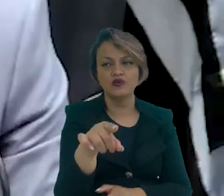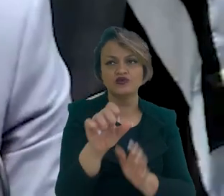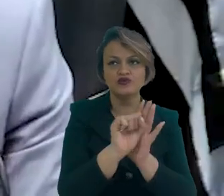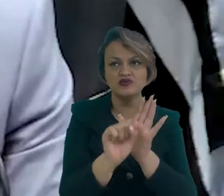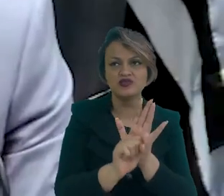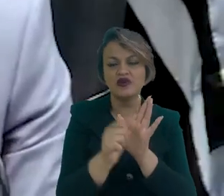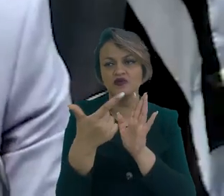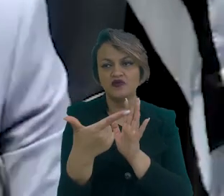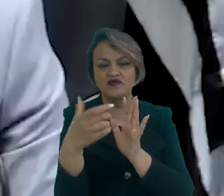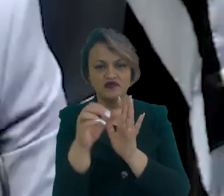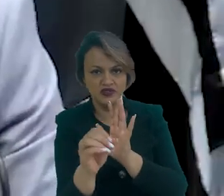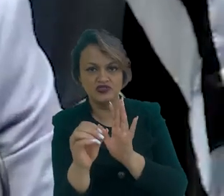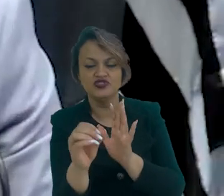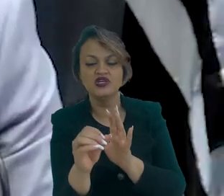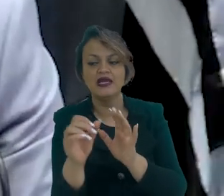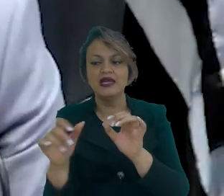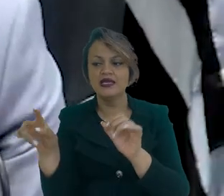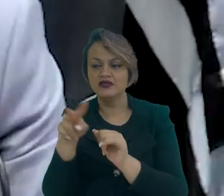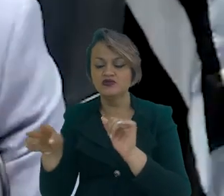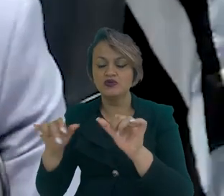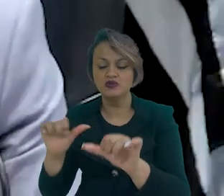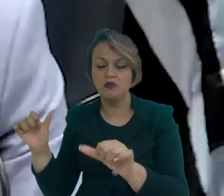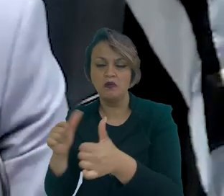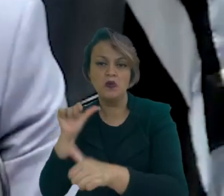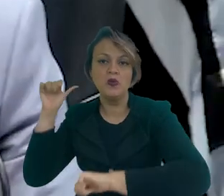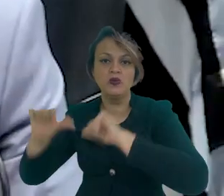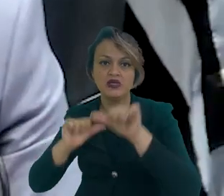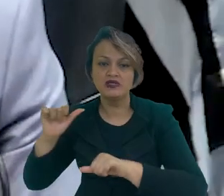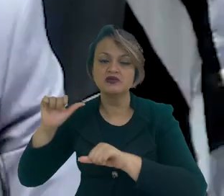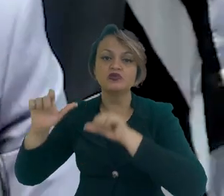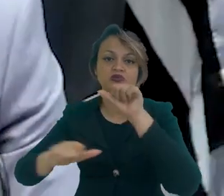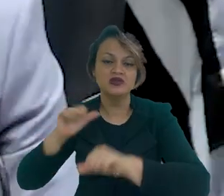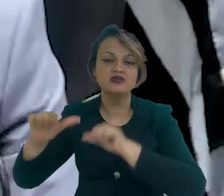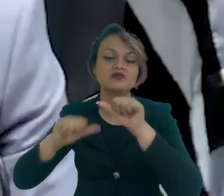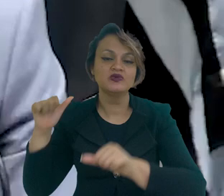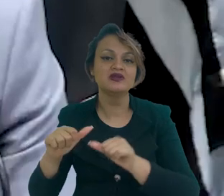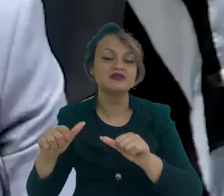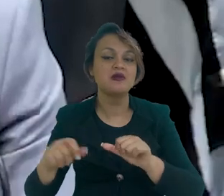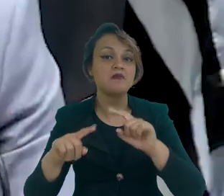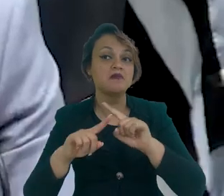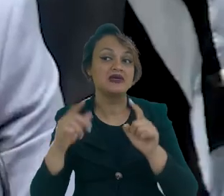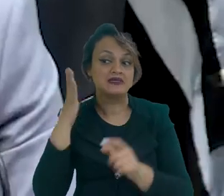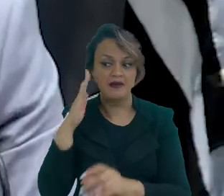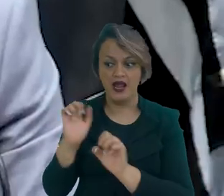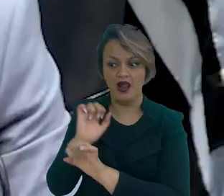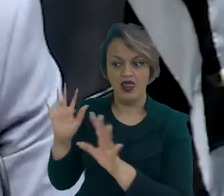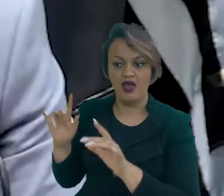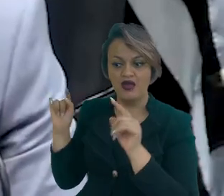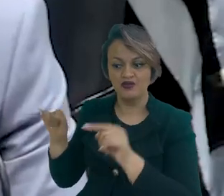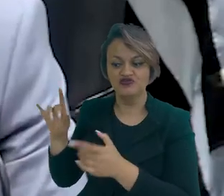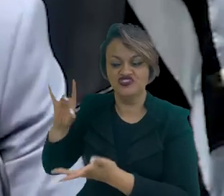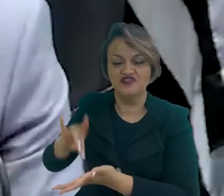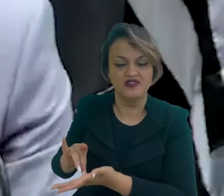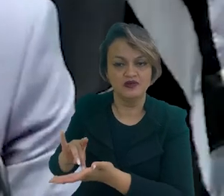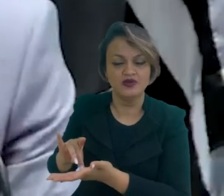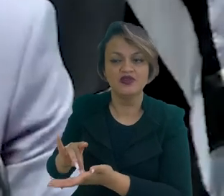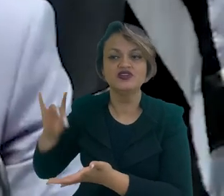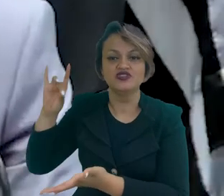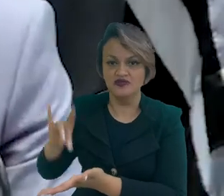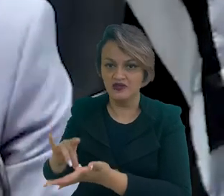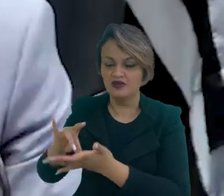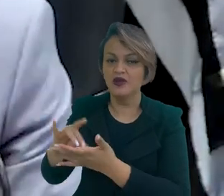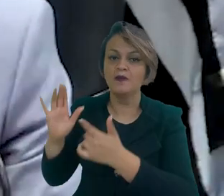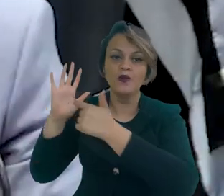para uma segunda Leva das codificações do século 20 teriam se transmutado muitas vezes sem